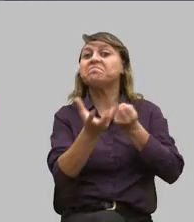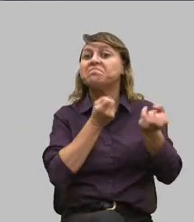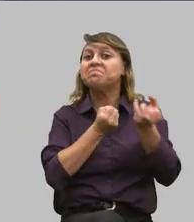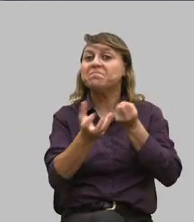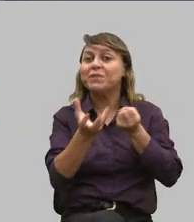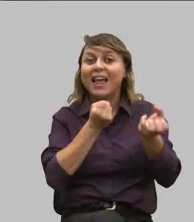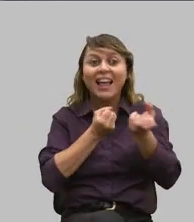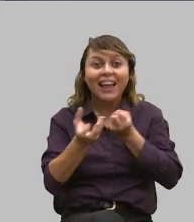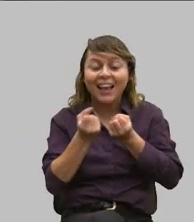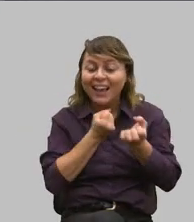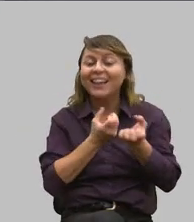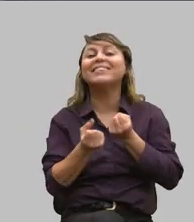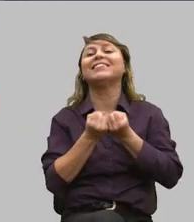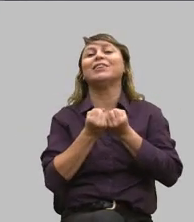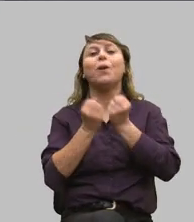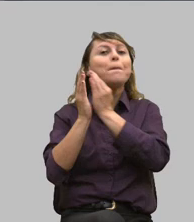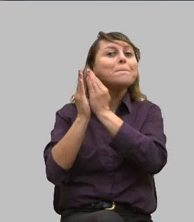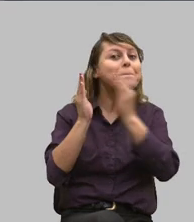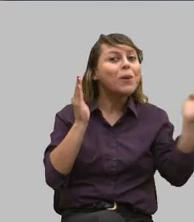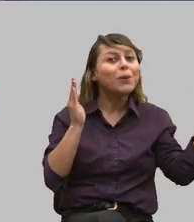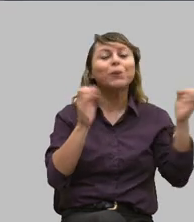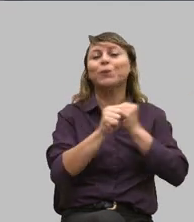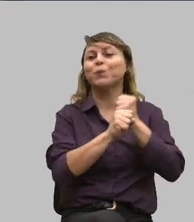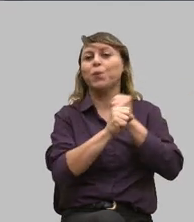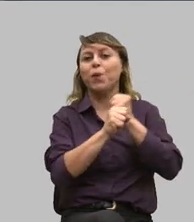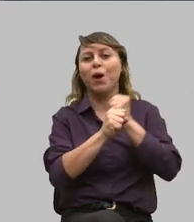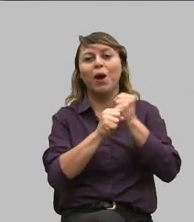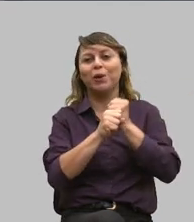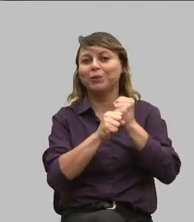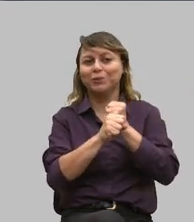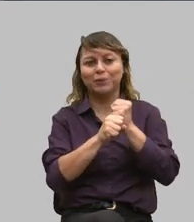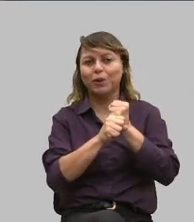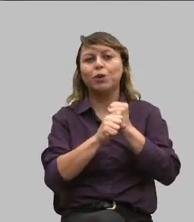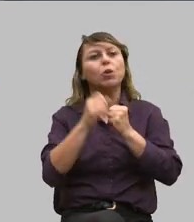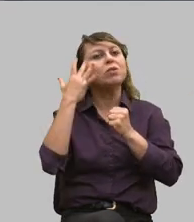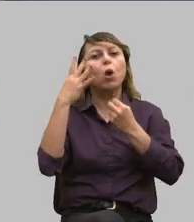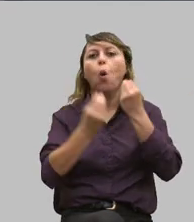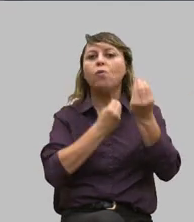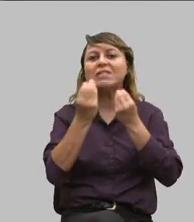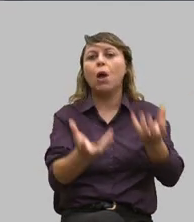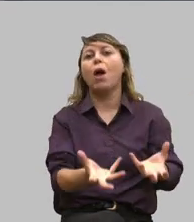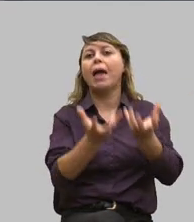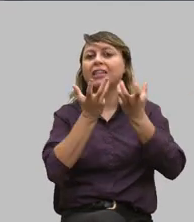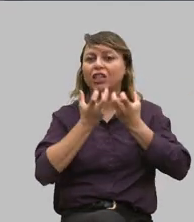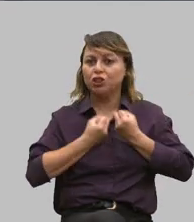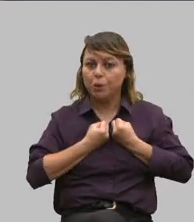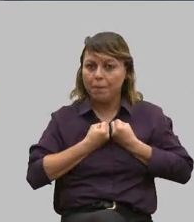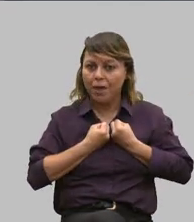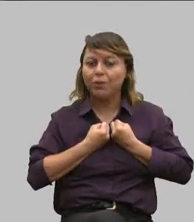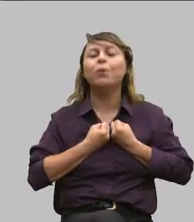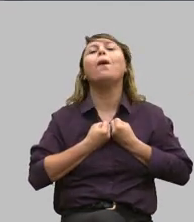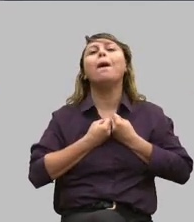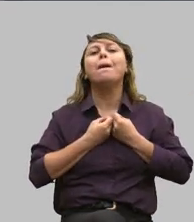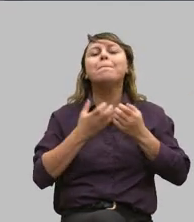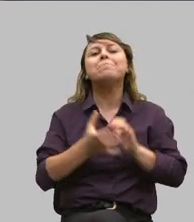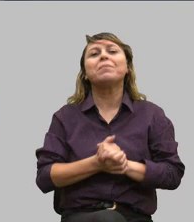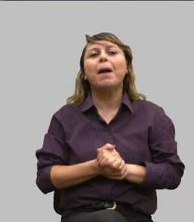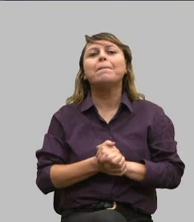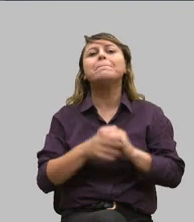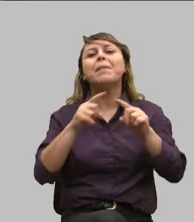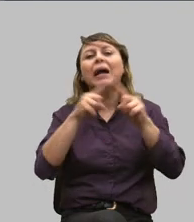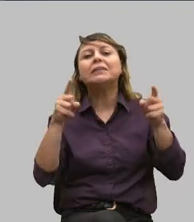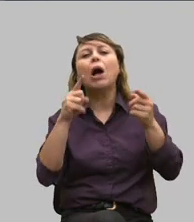ano né não sei como é que como é que serão as os atendimentos mas eu liguei para algumas algumas